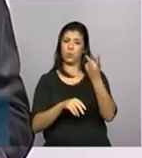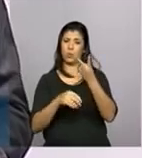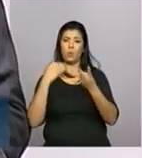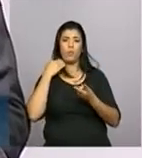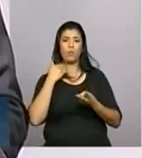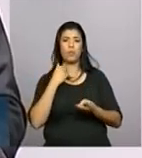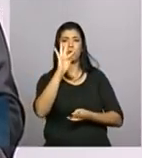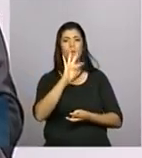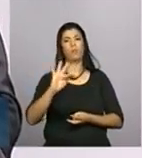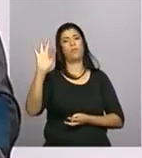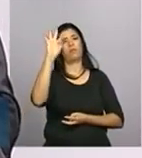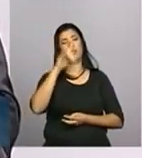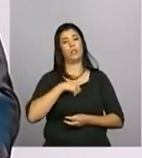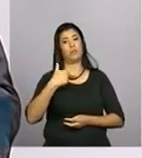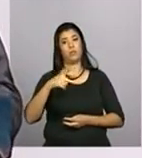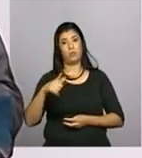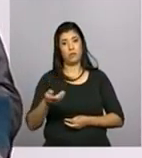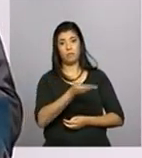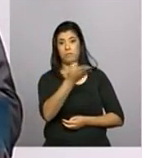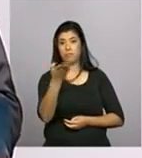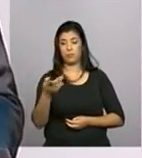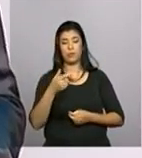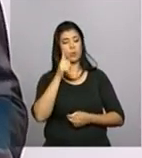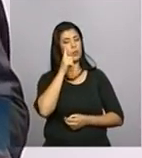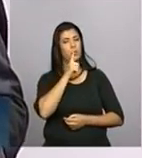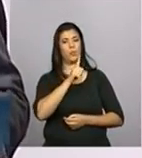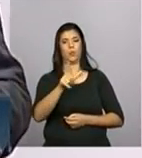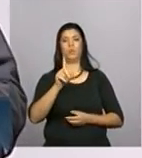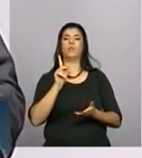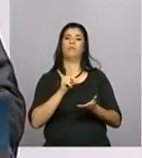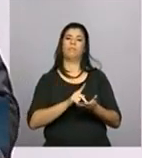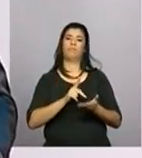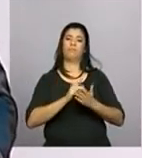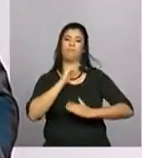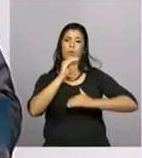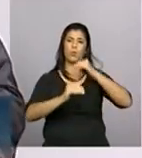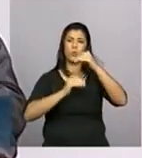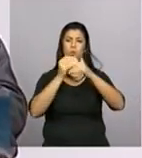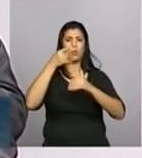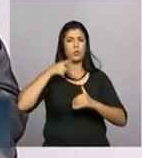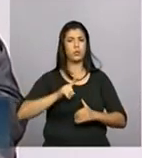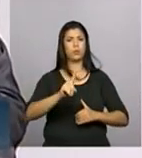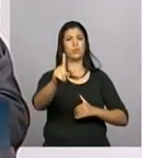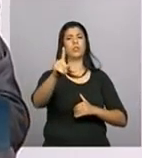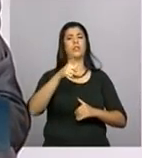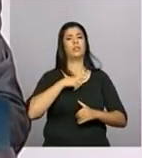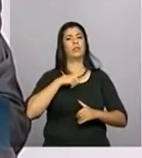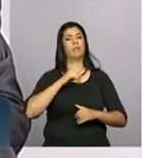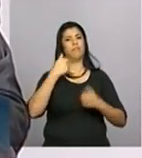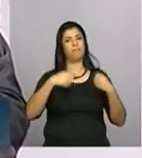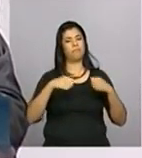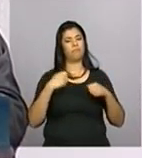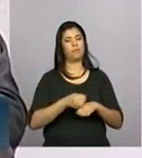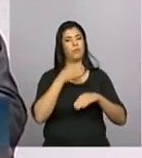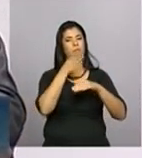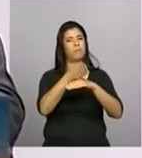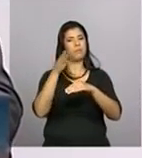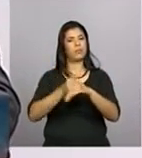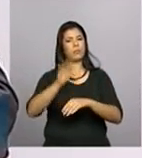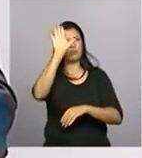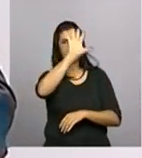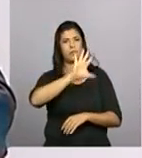federais, que sem eles nós não teríamos conseguido avançar tanto sem a participação